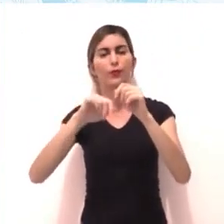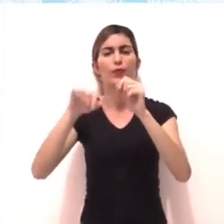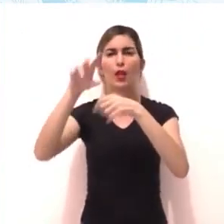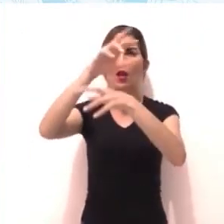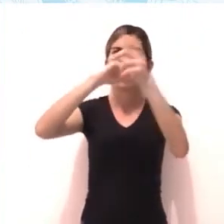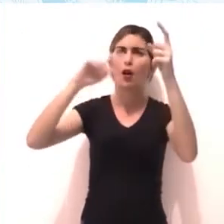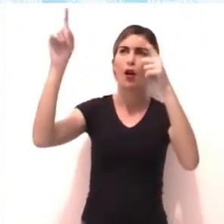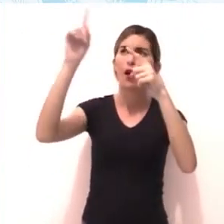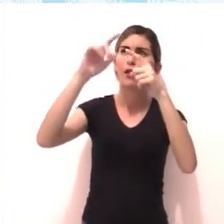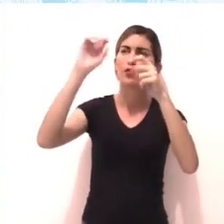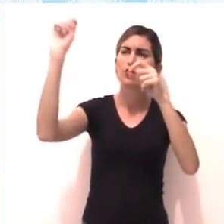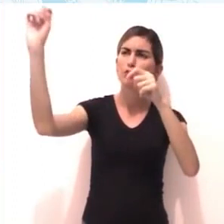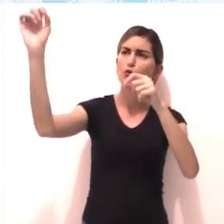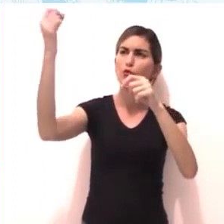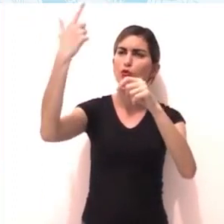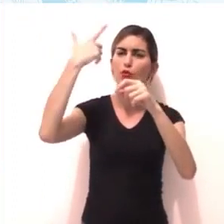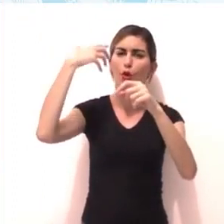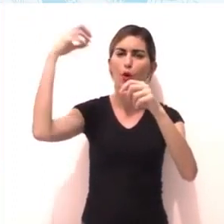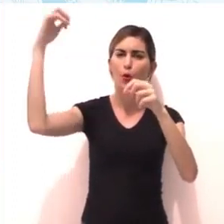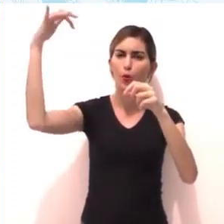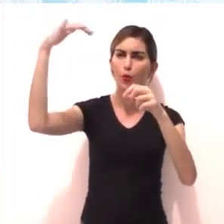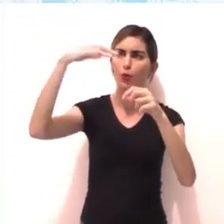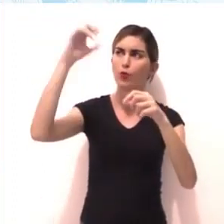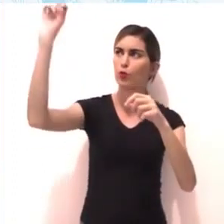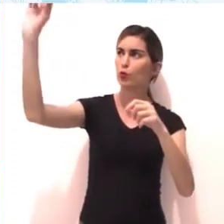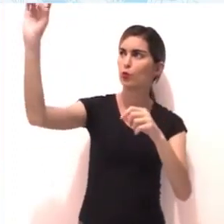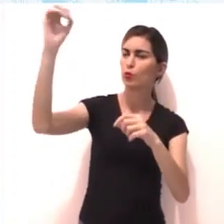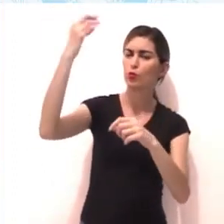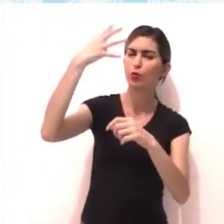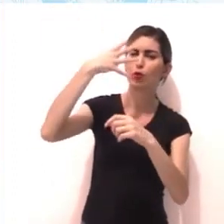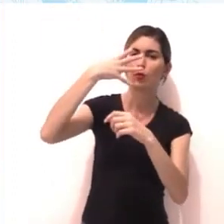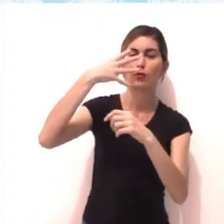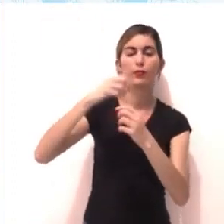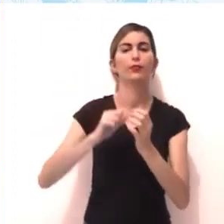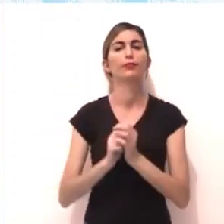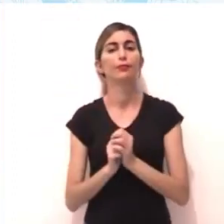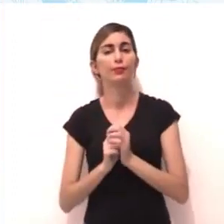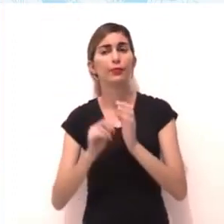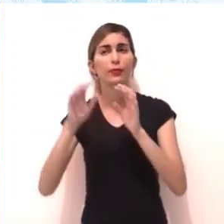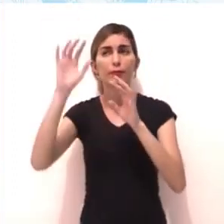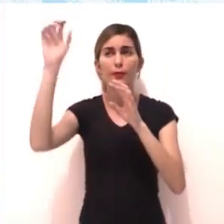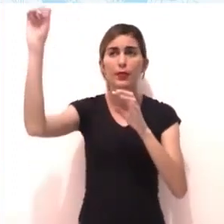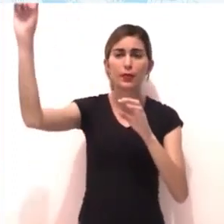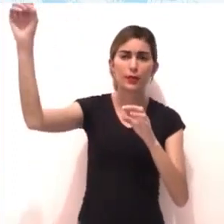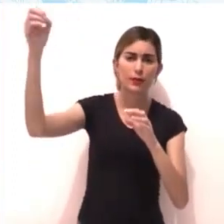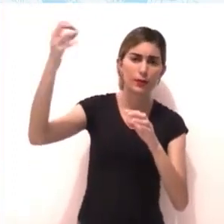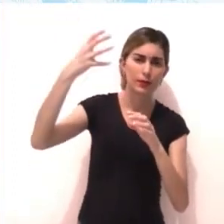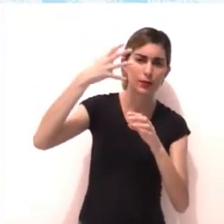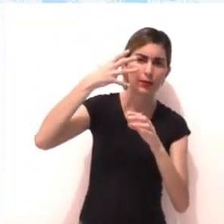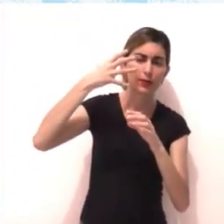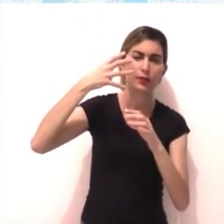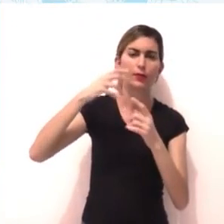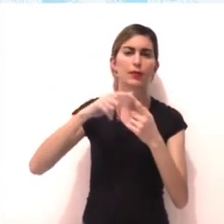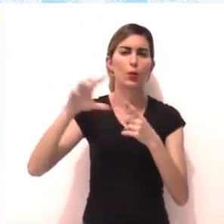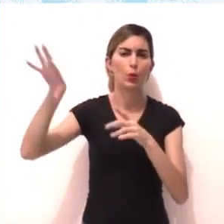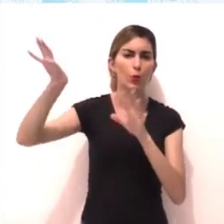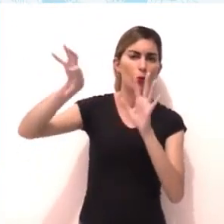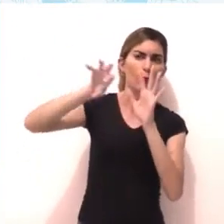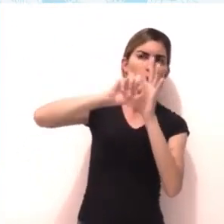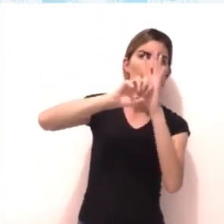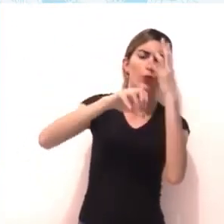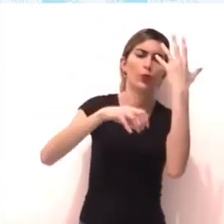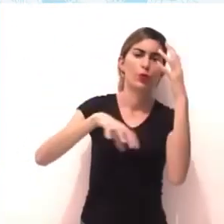raios solares penetram na atmosfera. E uma parte desses raios é absorvido